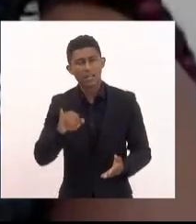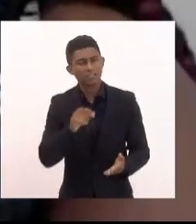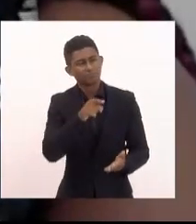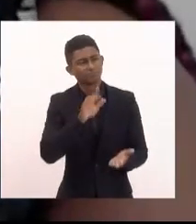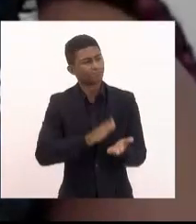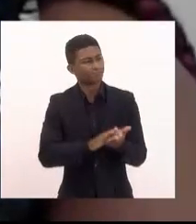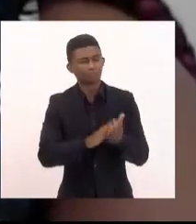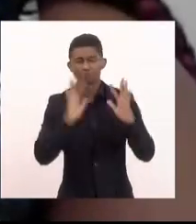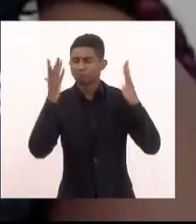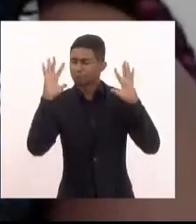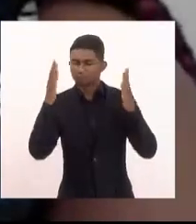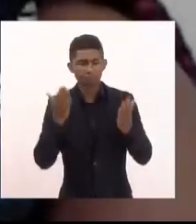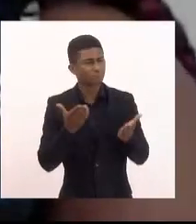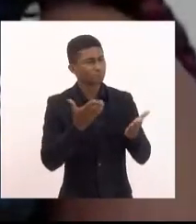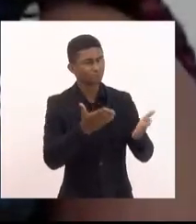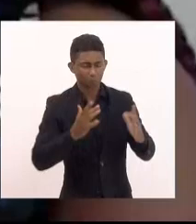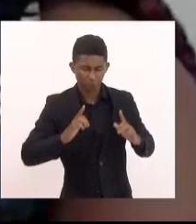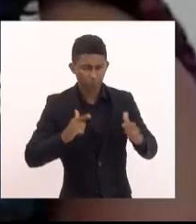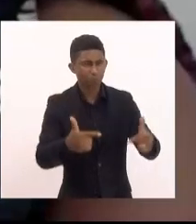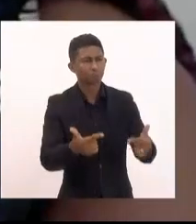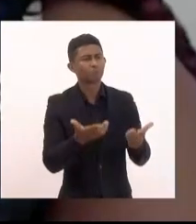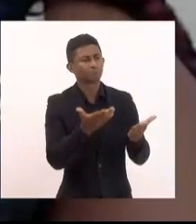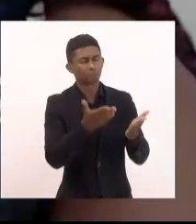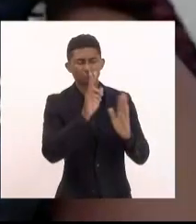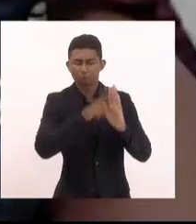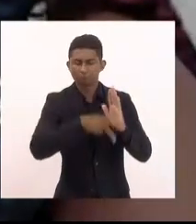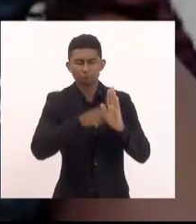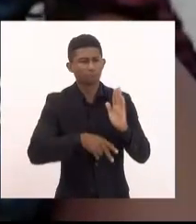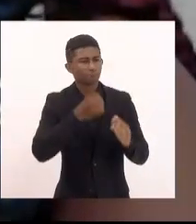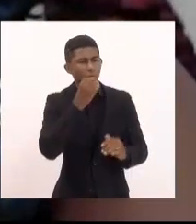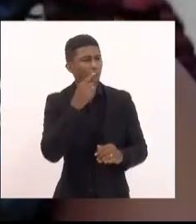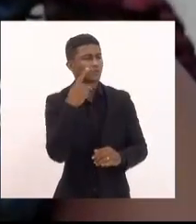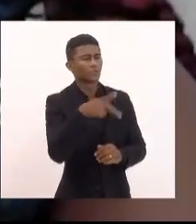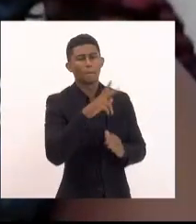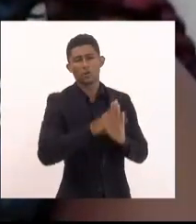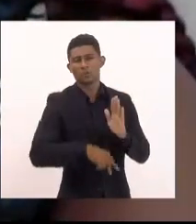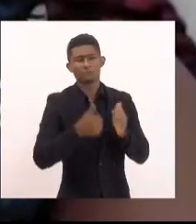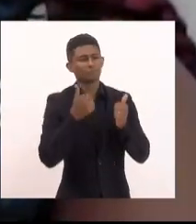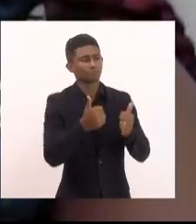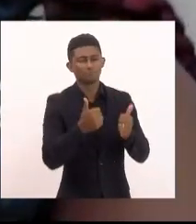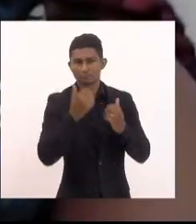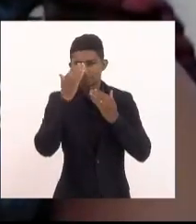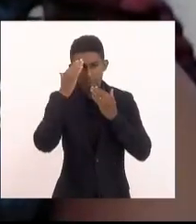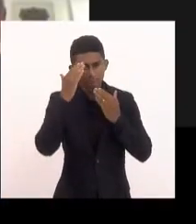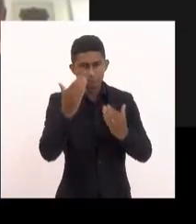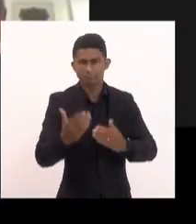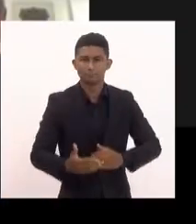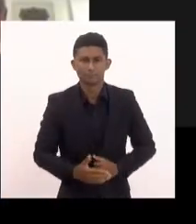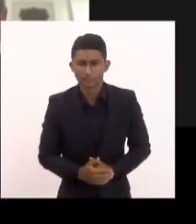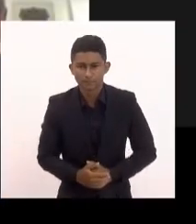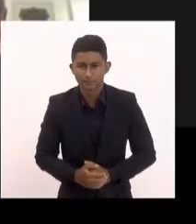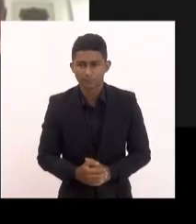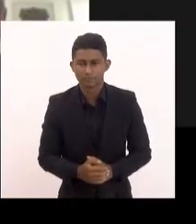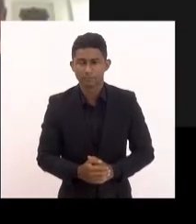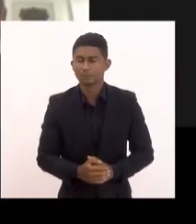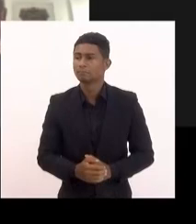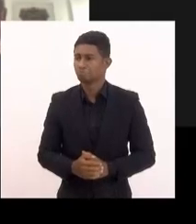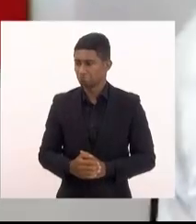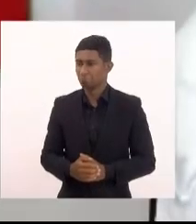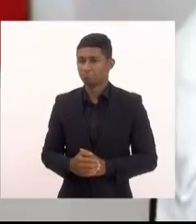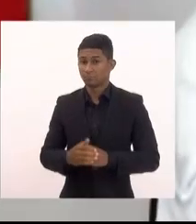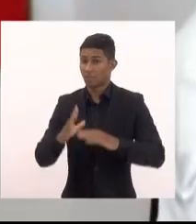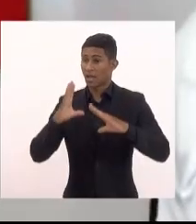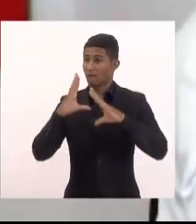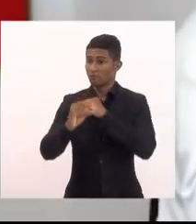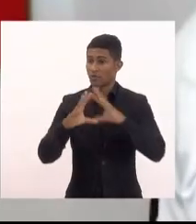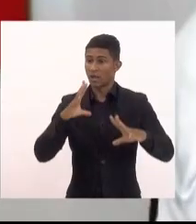essa iniciativa e essa provocação que você faz com o seu projeto. Obrigada, presidente. Não só refugiado, como